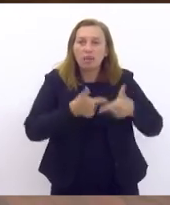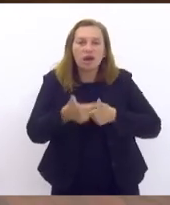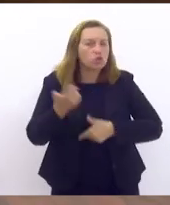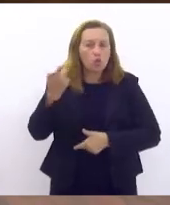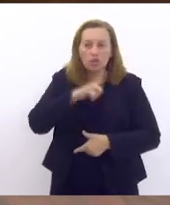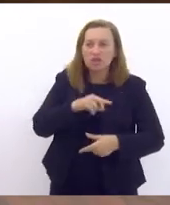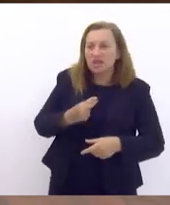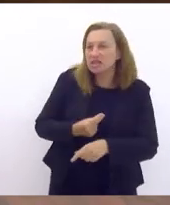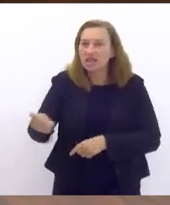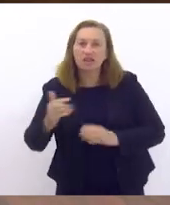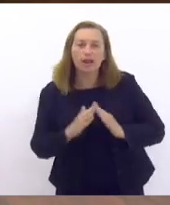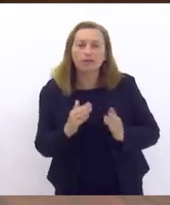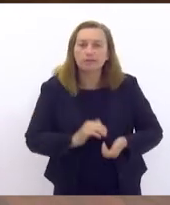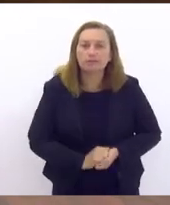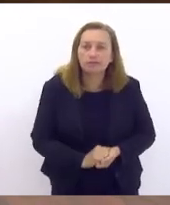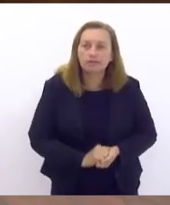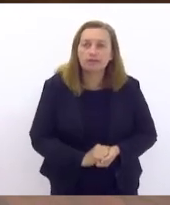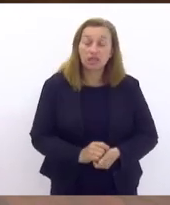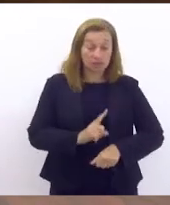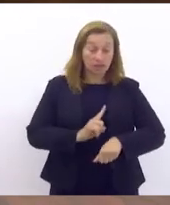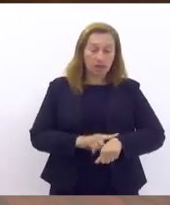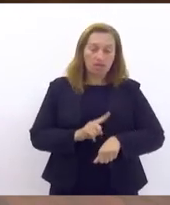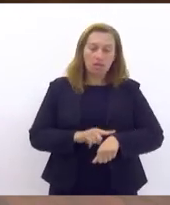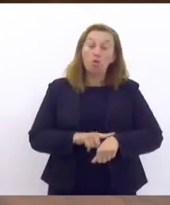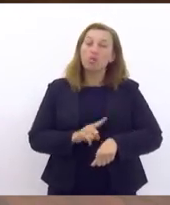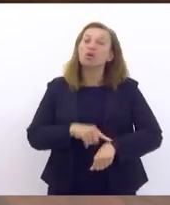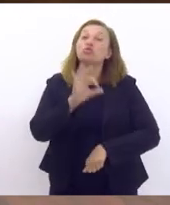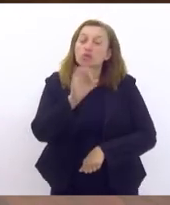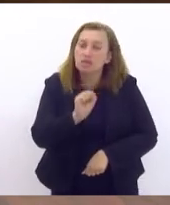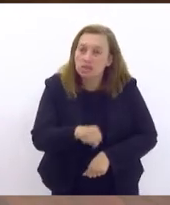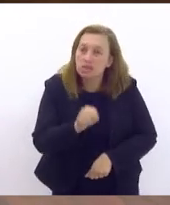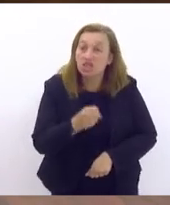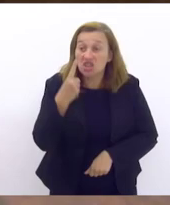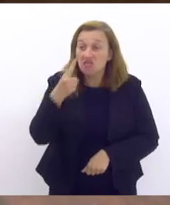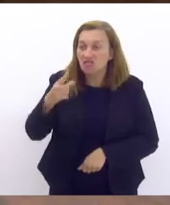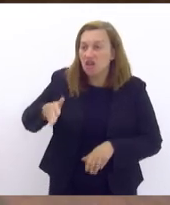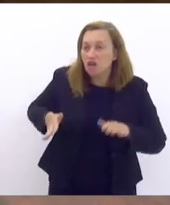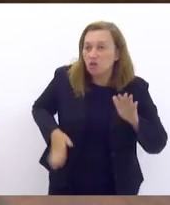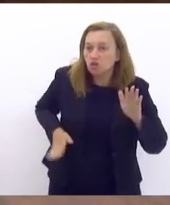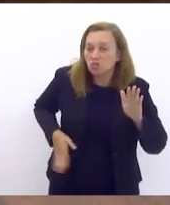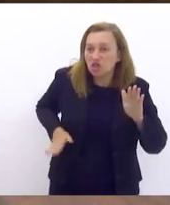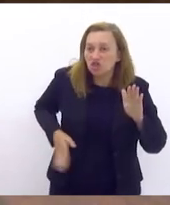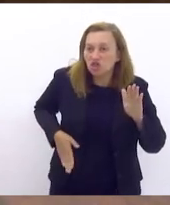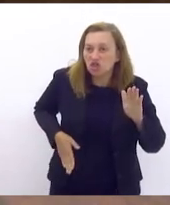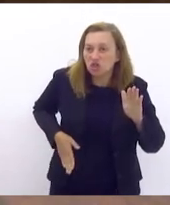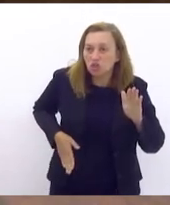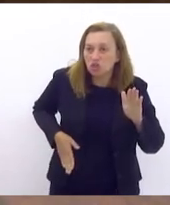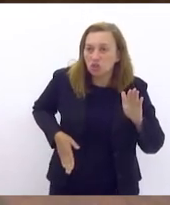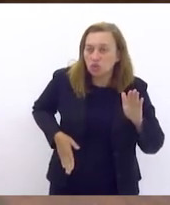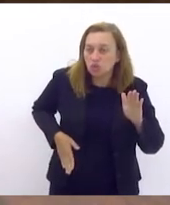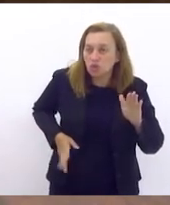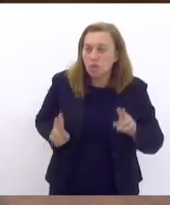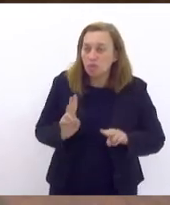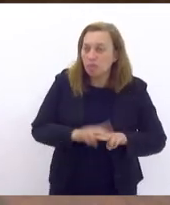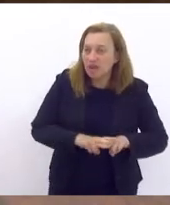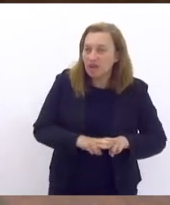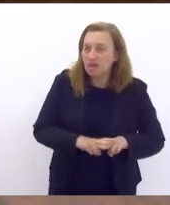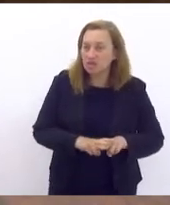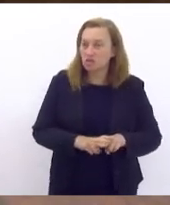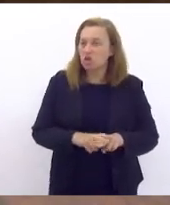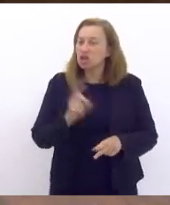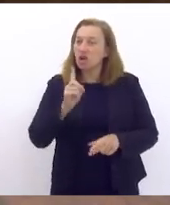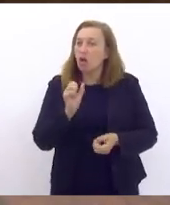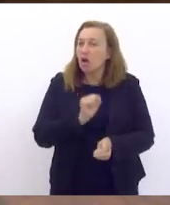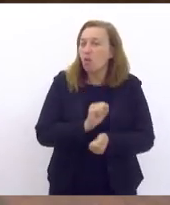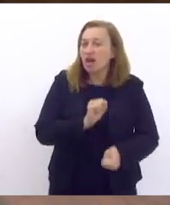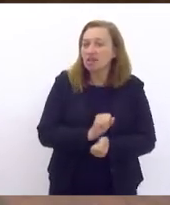conseguem sair de casa. Está na hora, sim, de ver aqueles caras com fuzil e não ter que esperar ele dar um tiro no